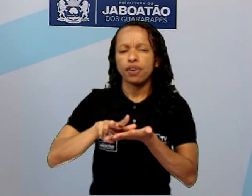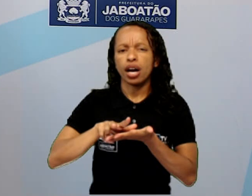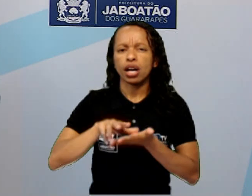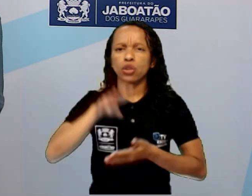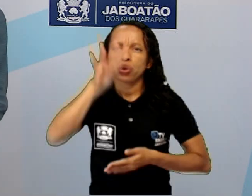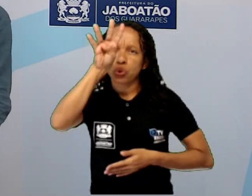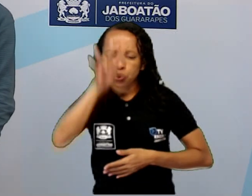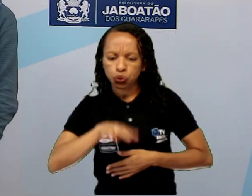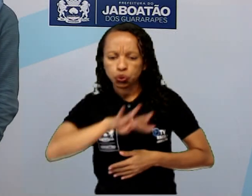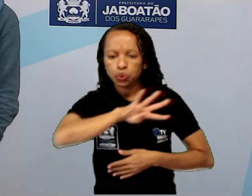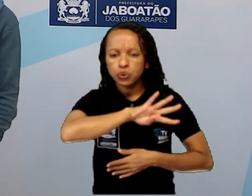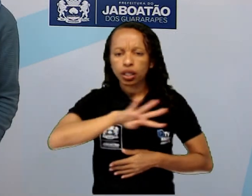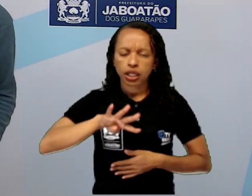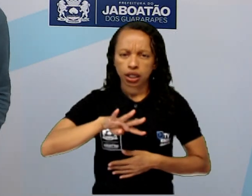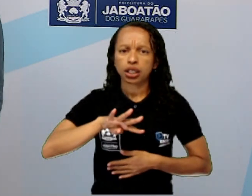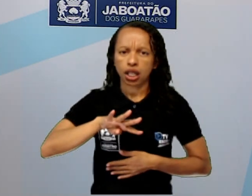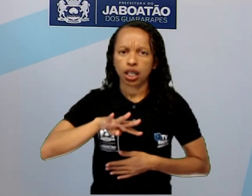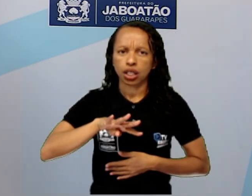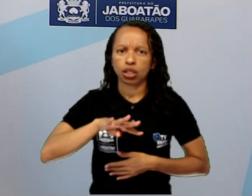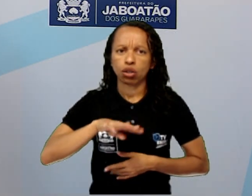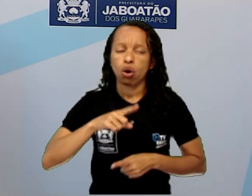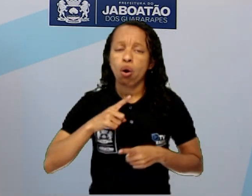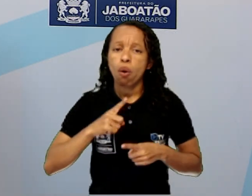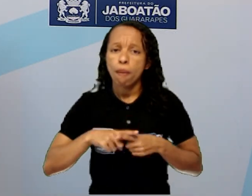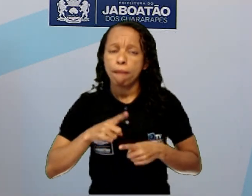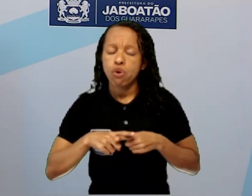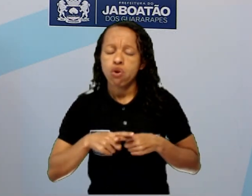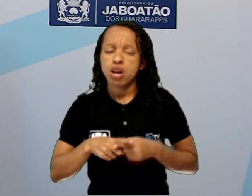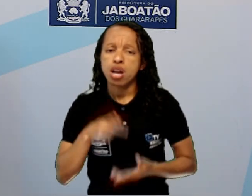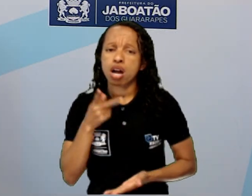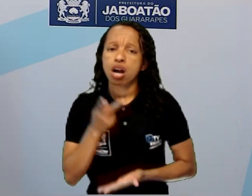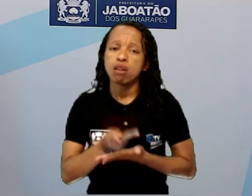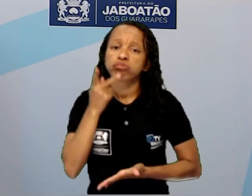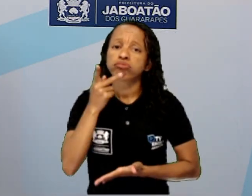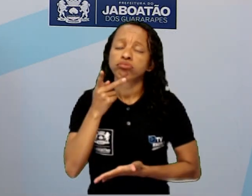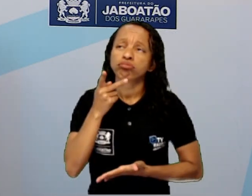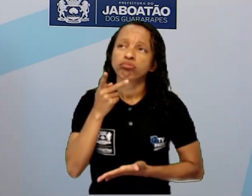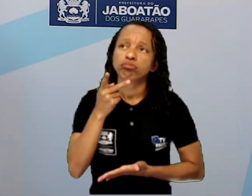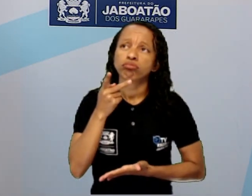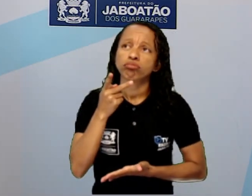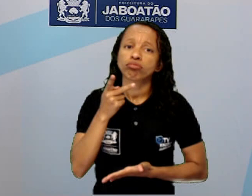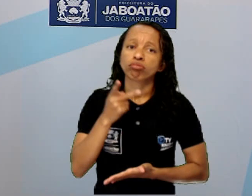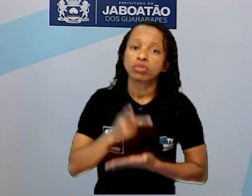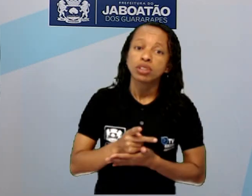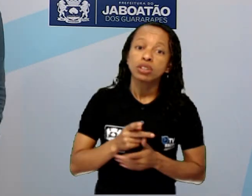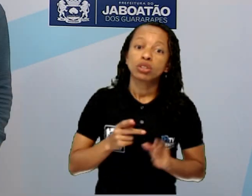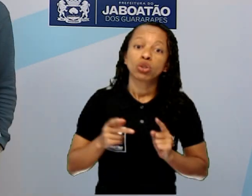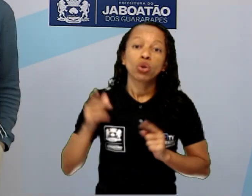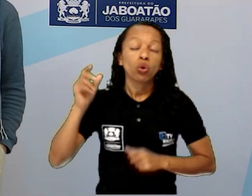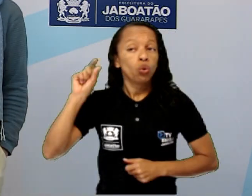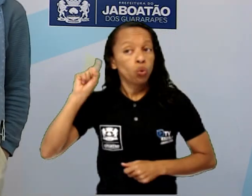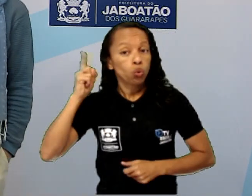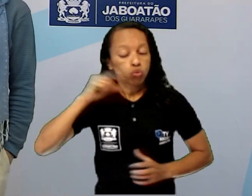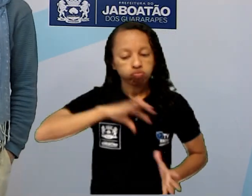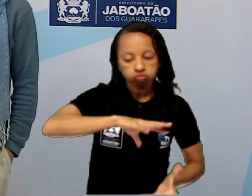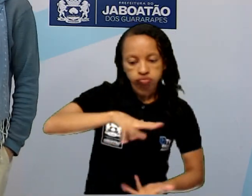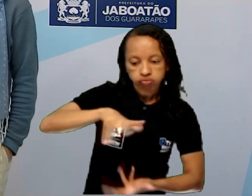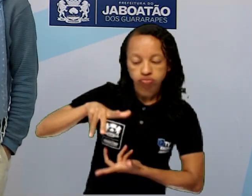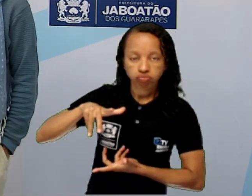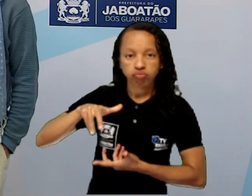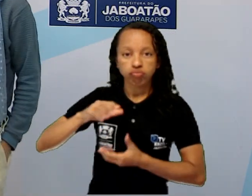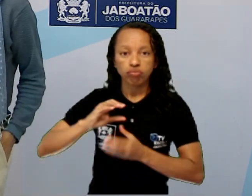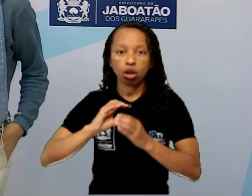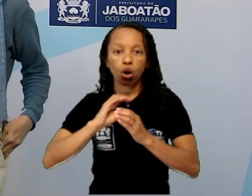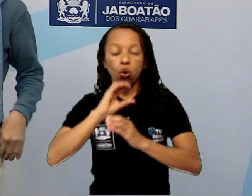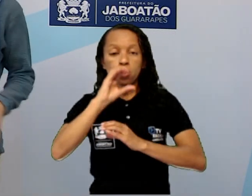isso acontece um evento astronômico, aí veja como a geografia interfere na cultura, que é o chamado ciclo